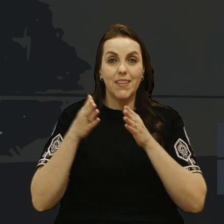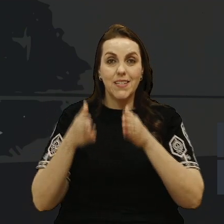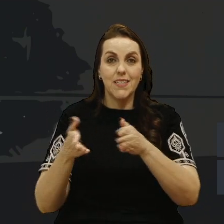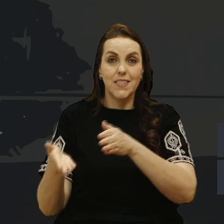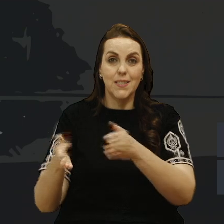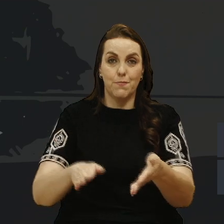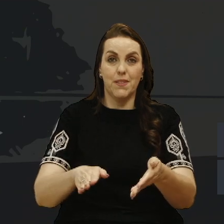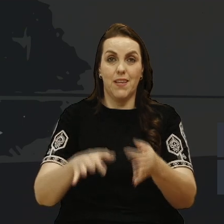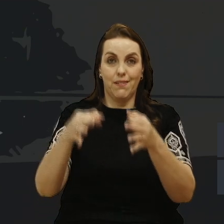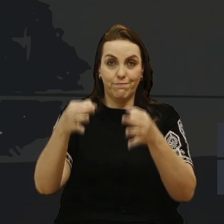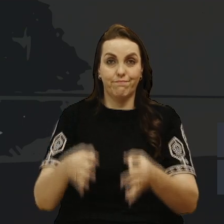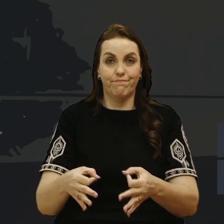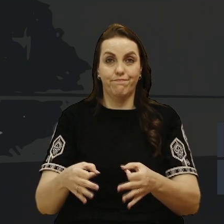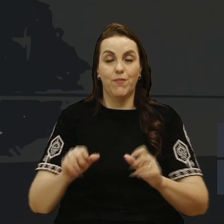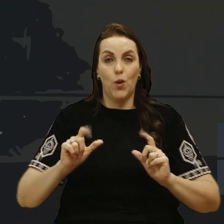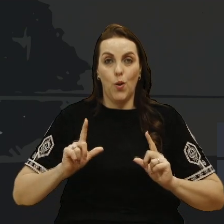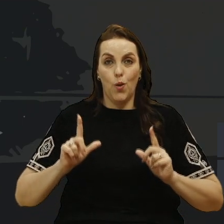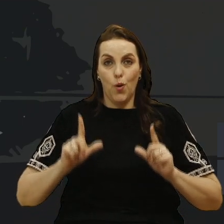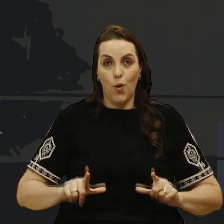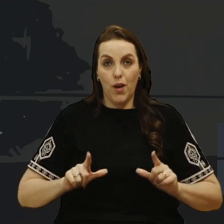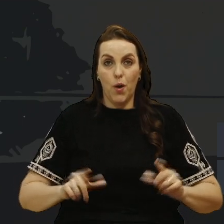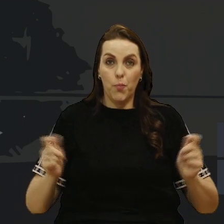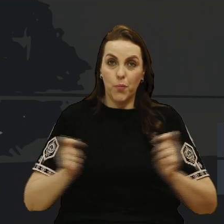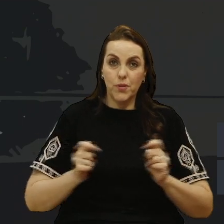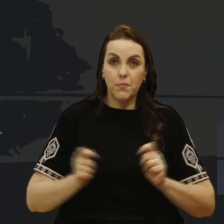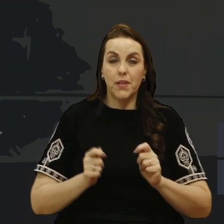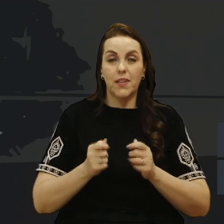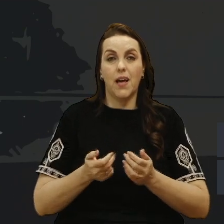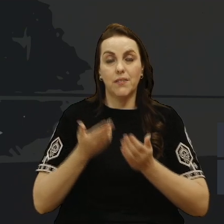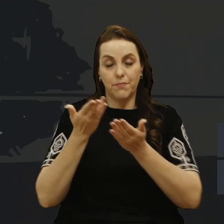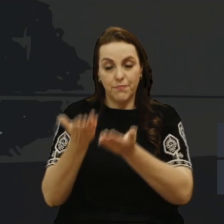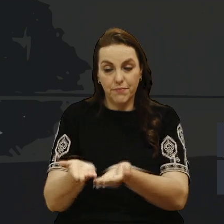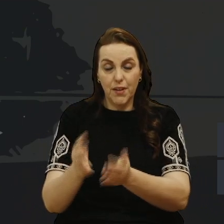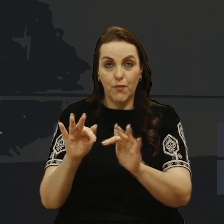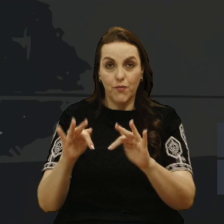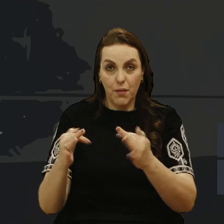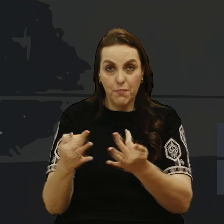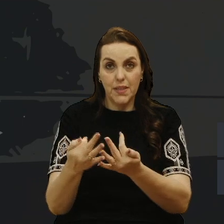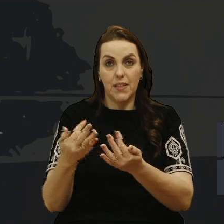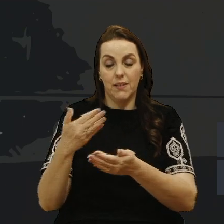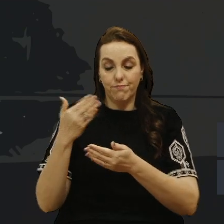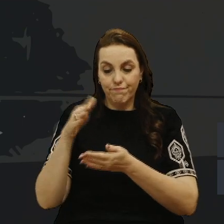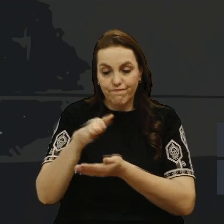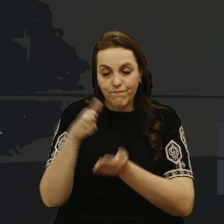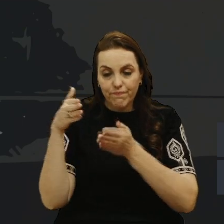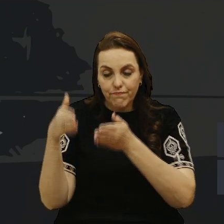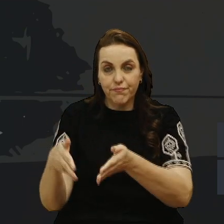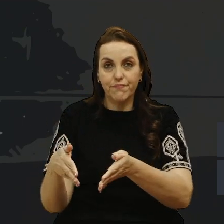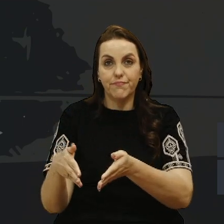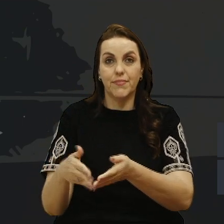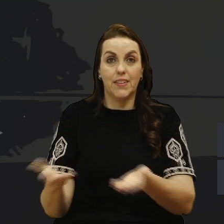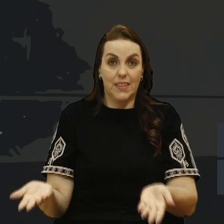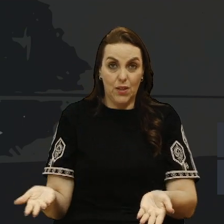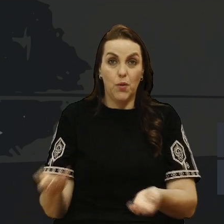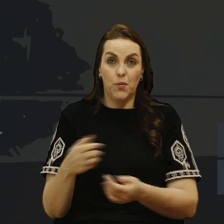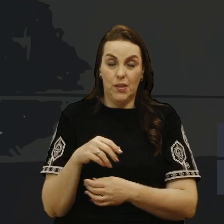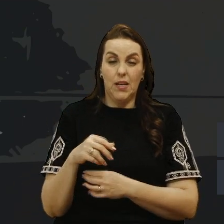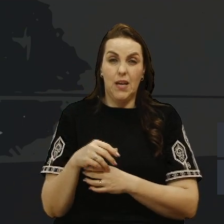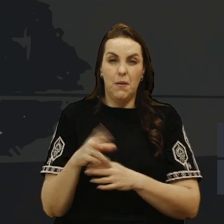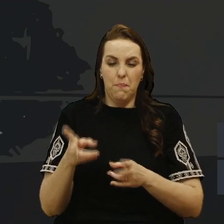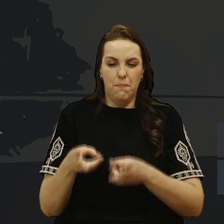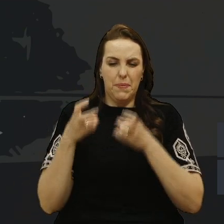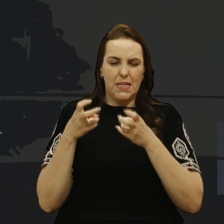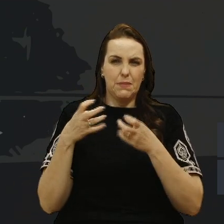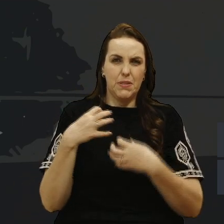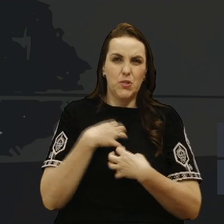ter um lugar aonde poderiam deixar os seus antepassados. E daí, para eles perceberem